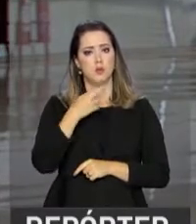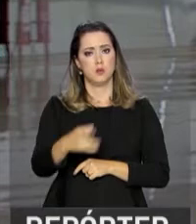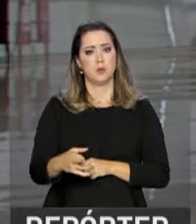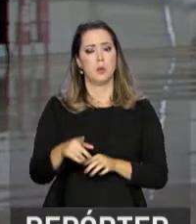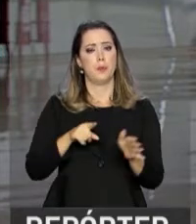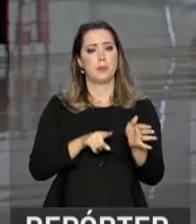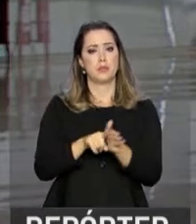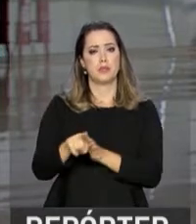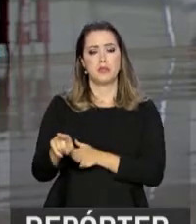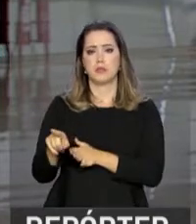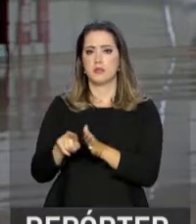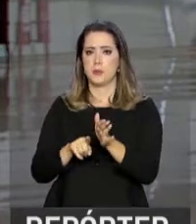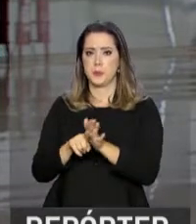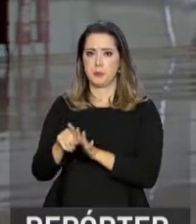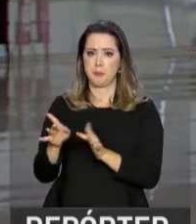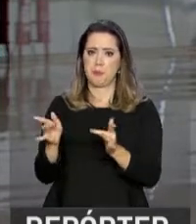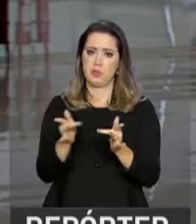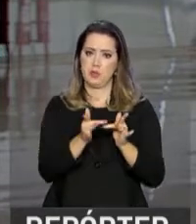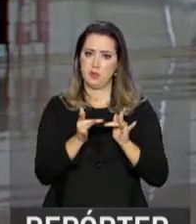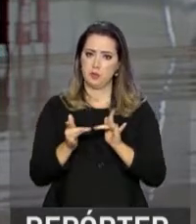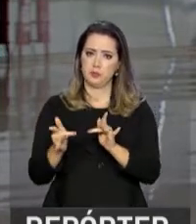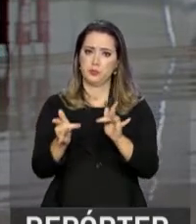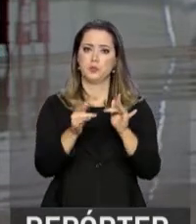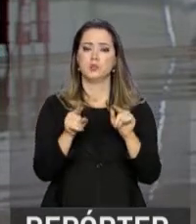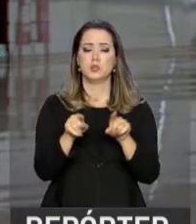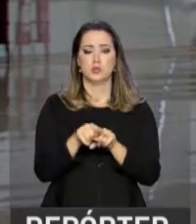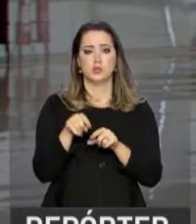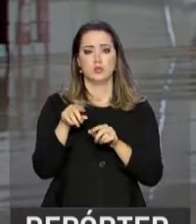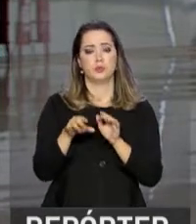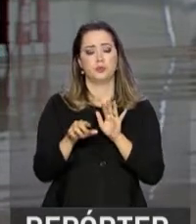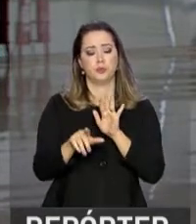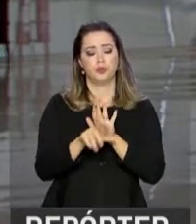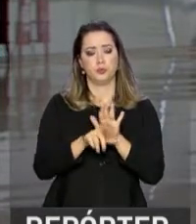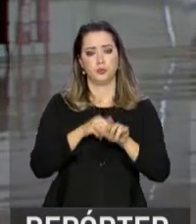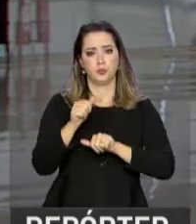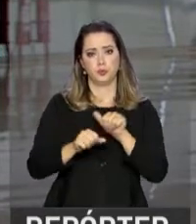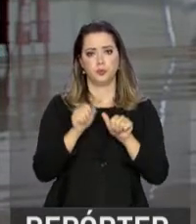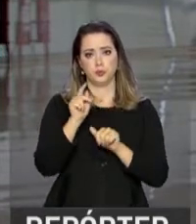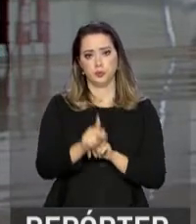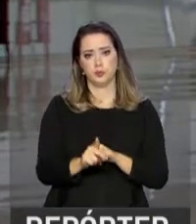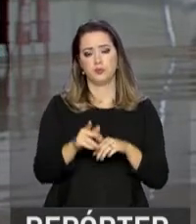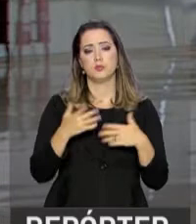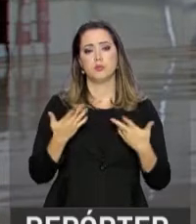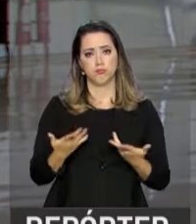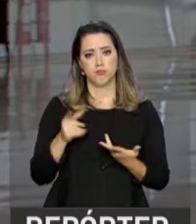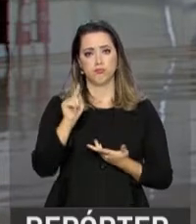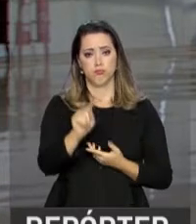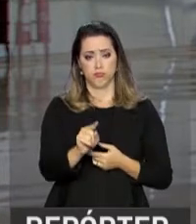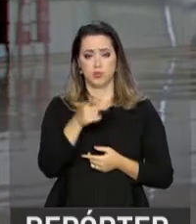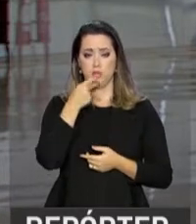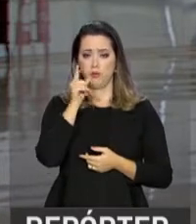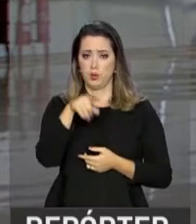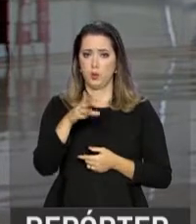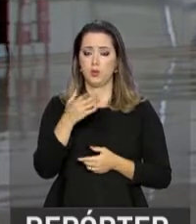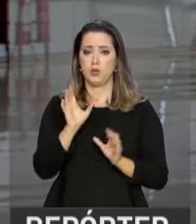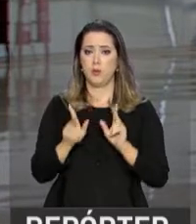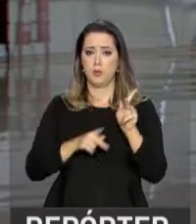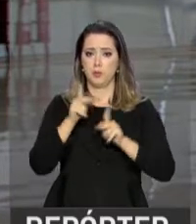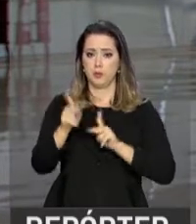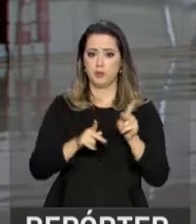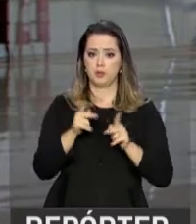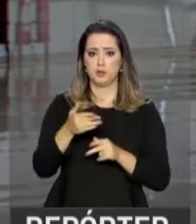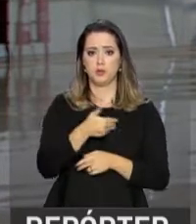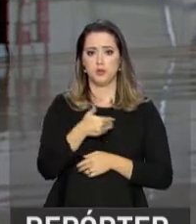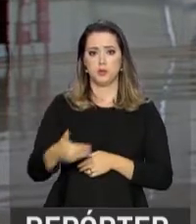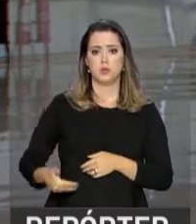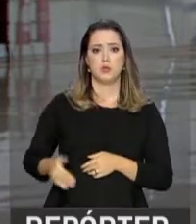de uma pesquisa de aceitação da reforma da Previdência pela população brasileira, que, segundo ele, deixa o